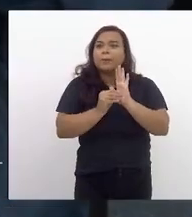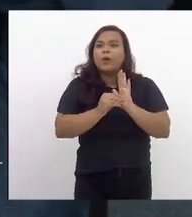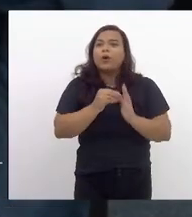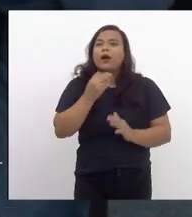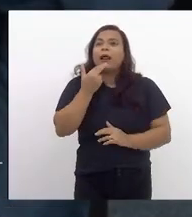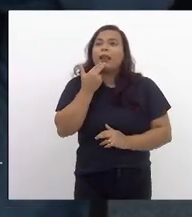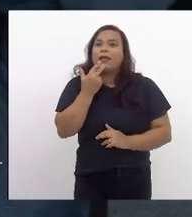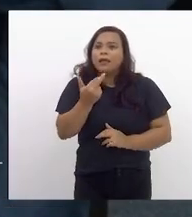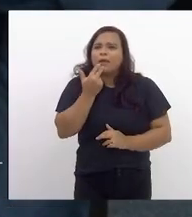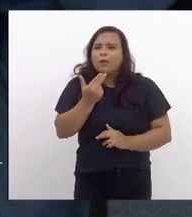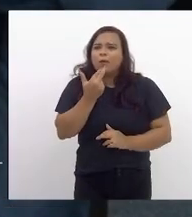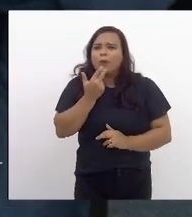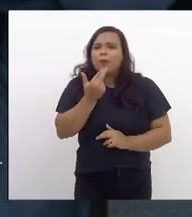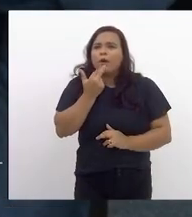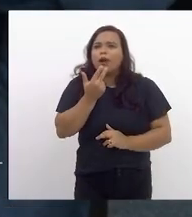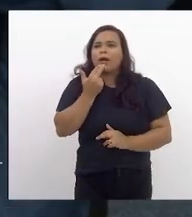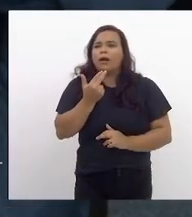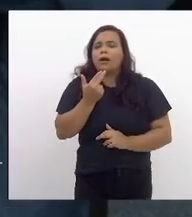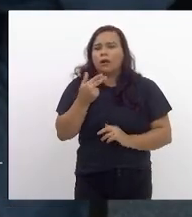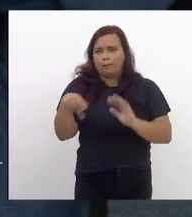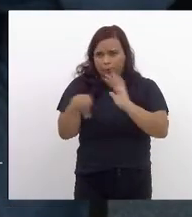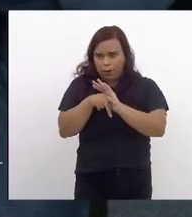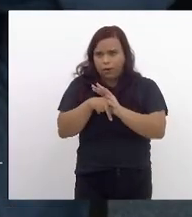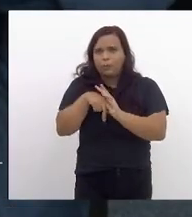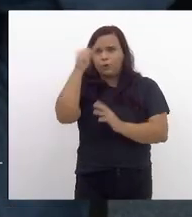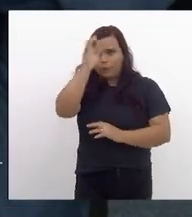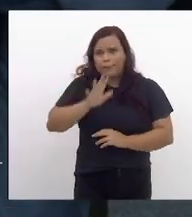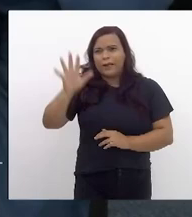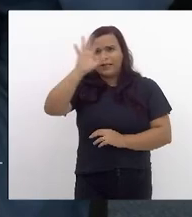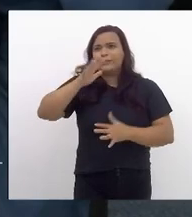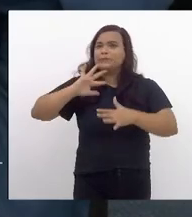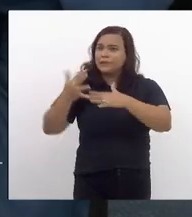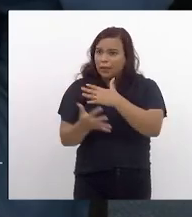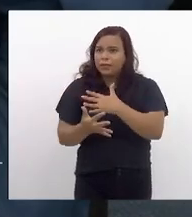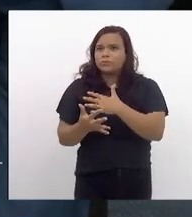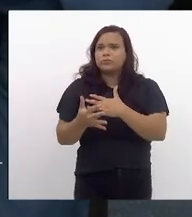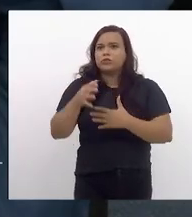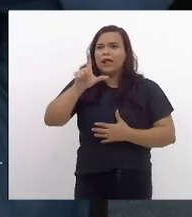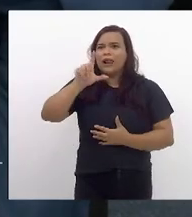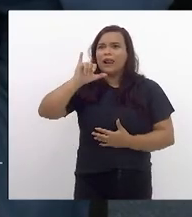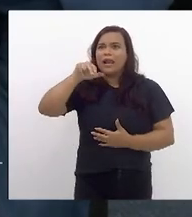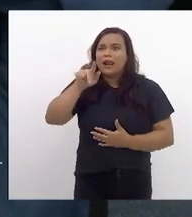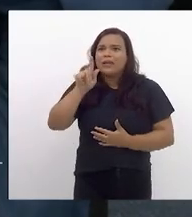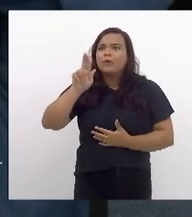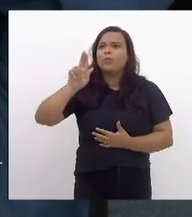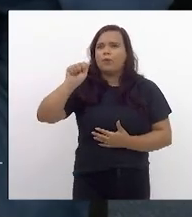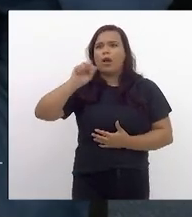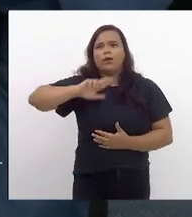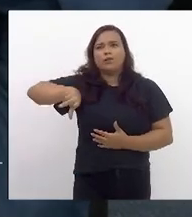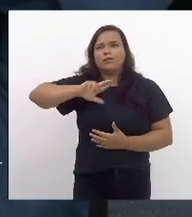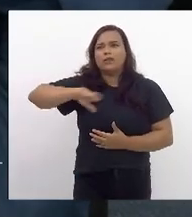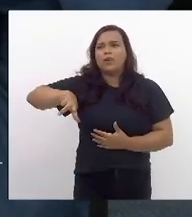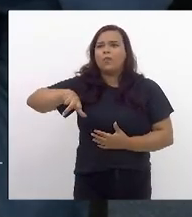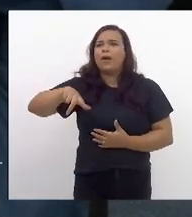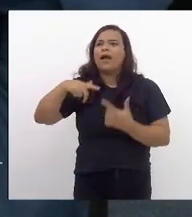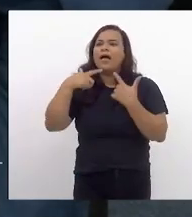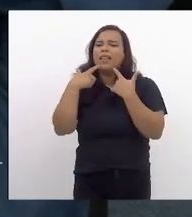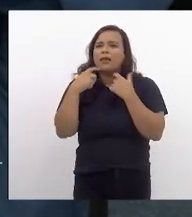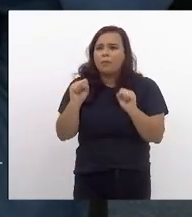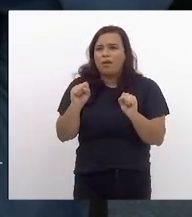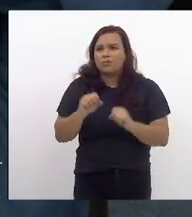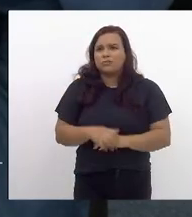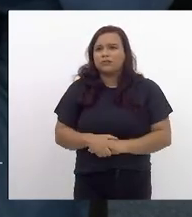sinais, Libras, que não é linguagem. A CCJ acompanhou tudo. Talvez num artigo tenha esquecido. Acho que isso aí podia ser uma emenda de redação